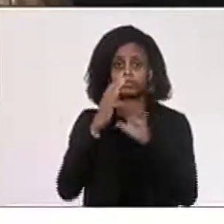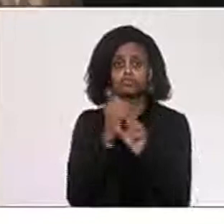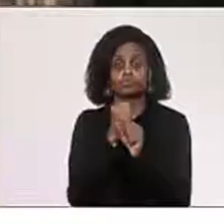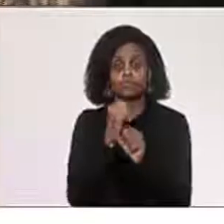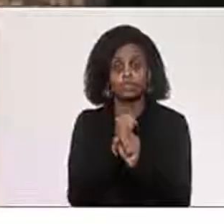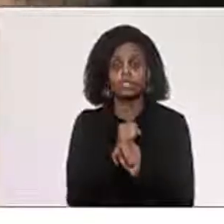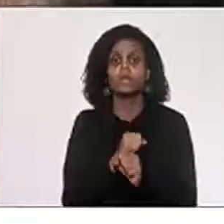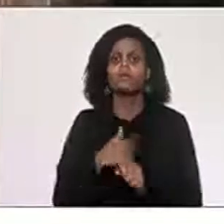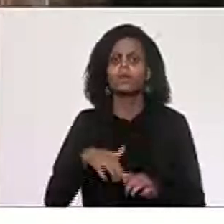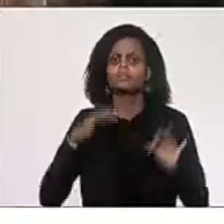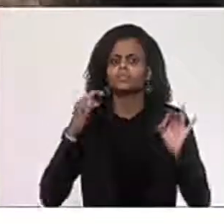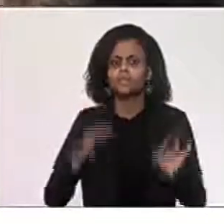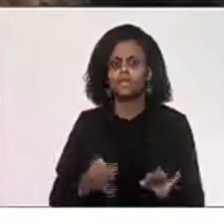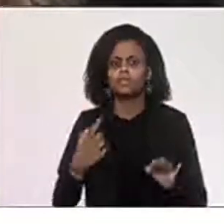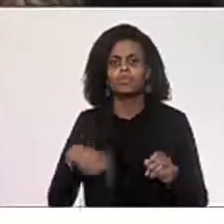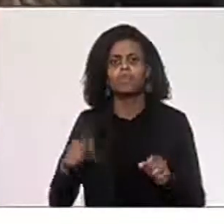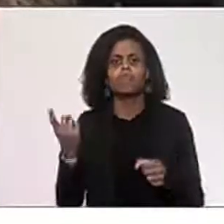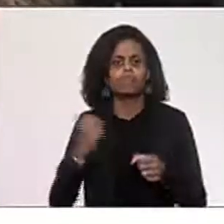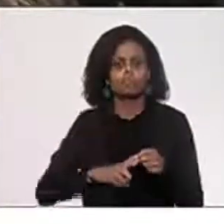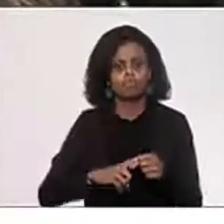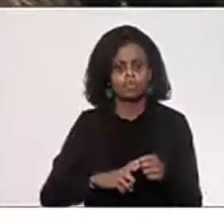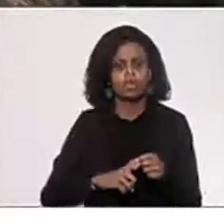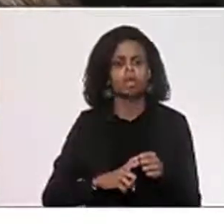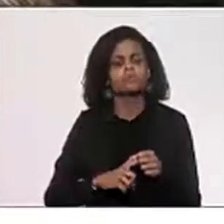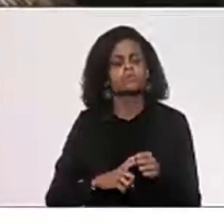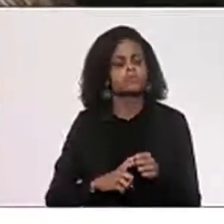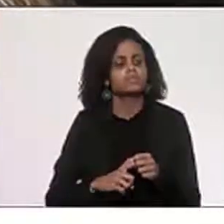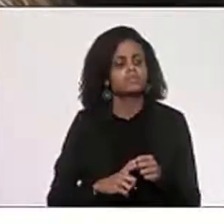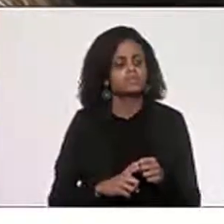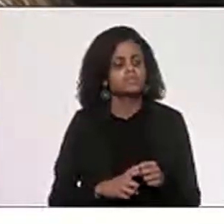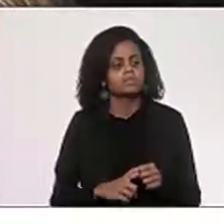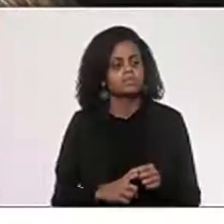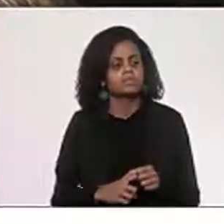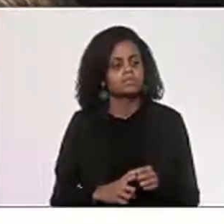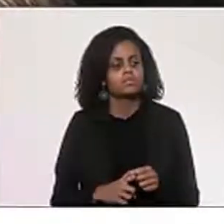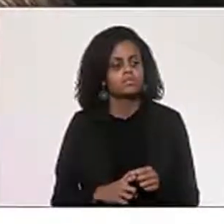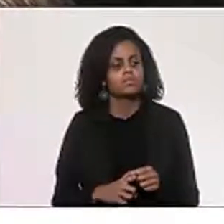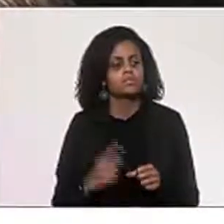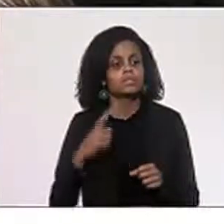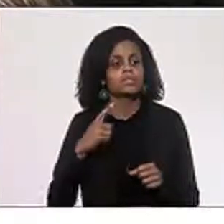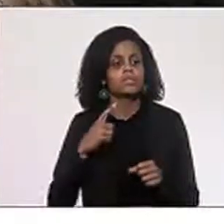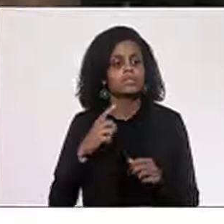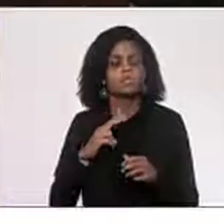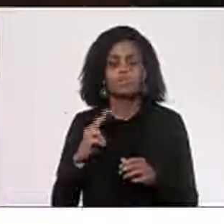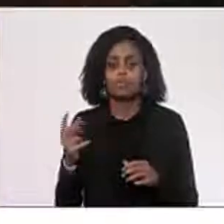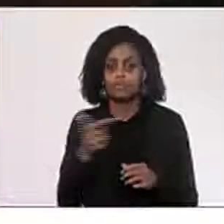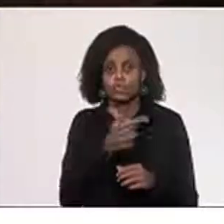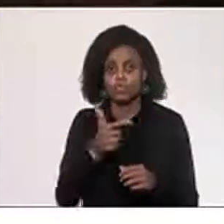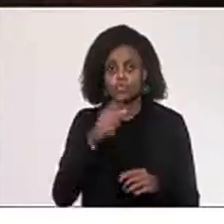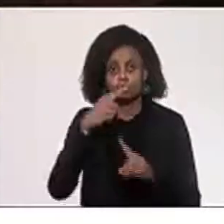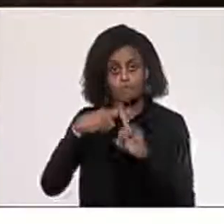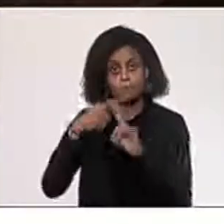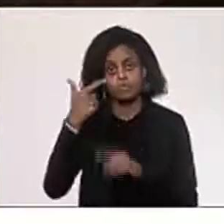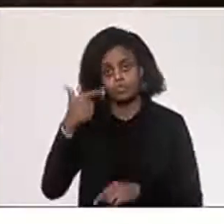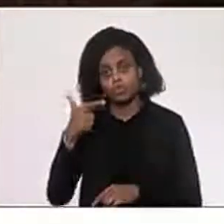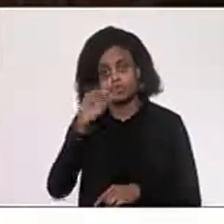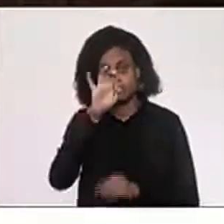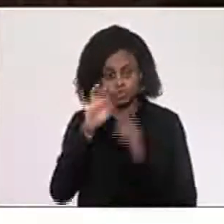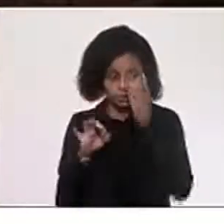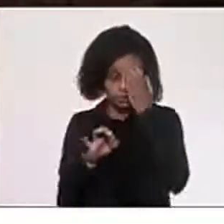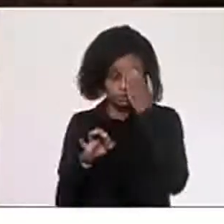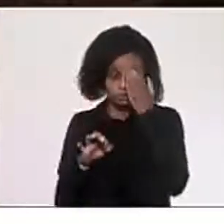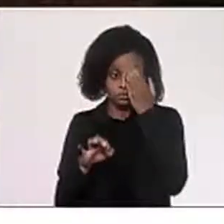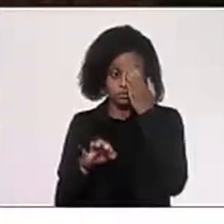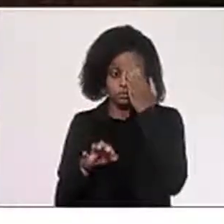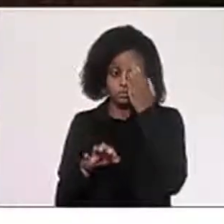eu acho justo a gente voltar ao status quo, sendo cobrado os 22% mais 2%. Senhor presidente, concluindo,